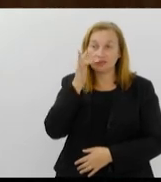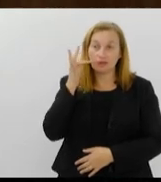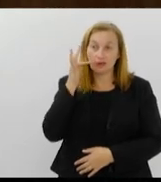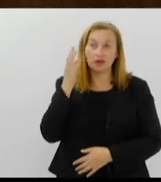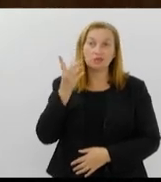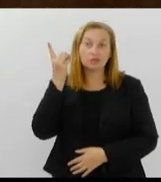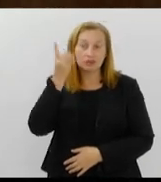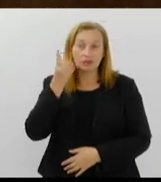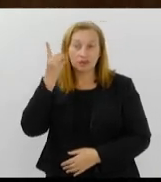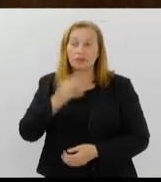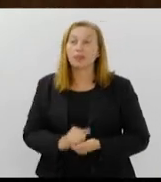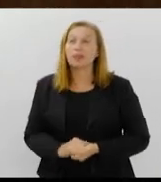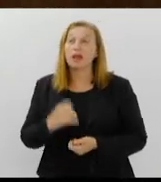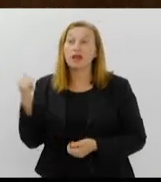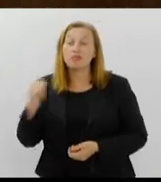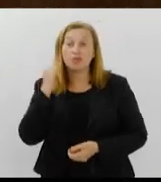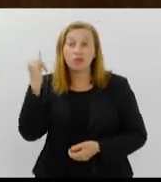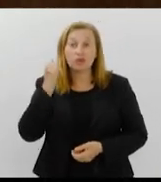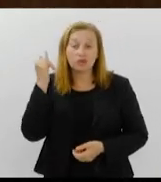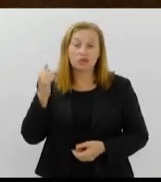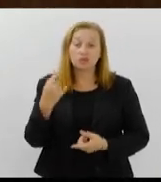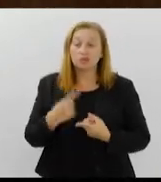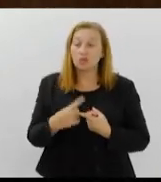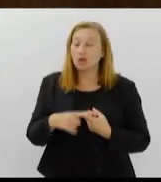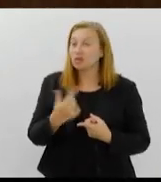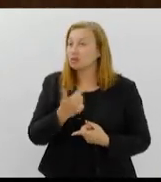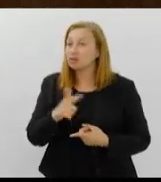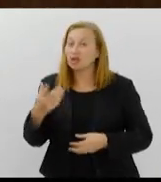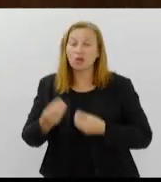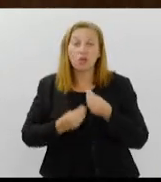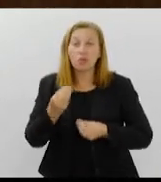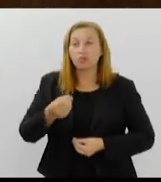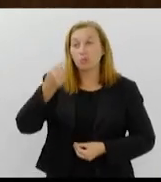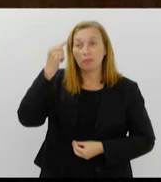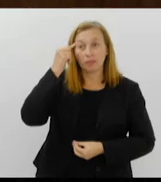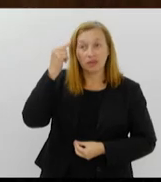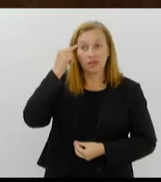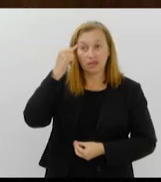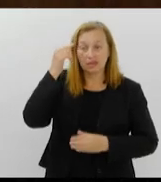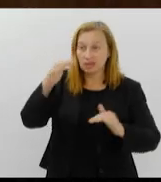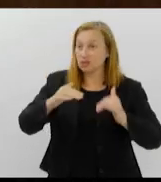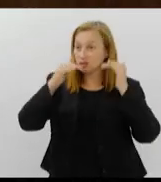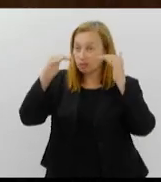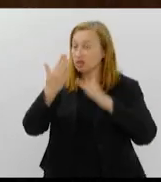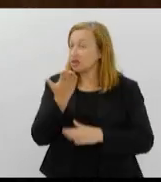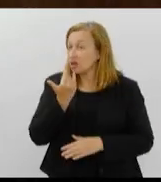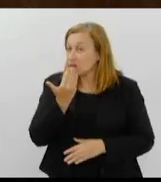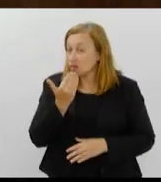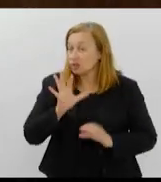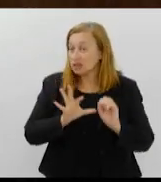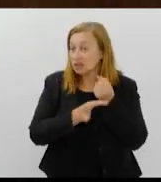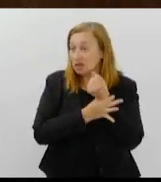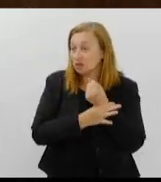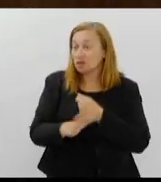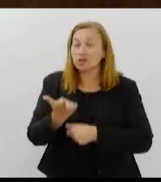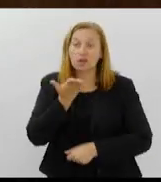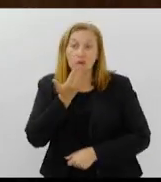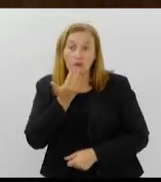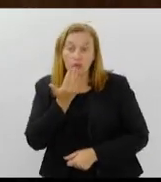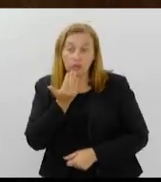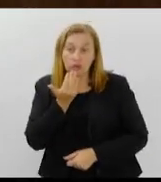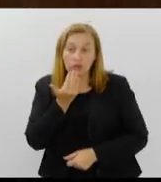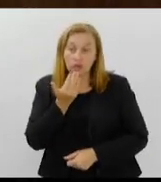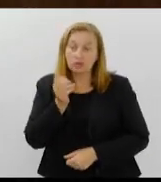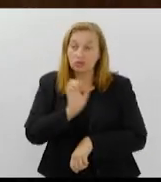Flávio Serafini, a importância disso, porque não há como nós pensarmos em soberania alimentar, em segurança alimentar